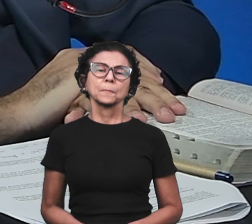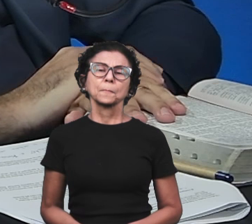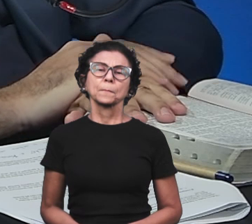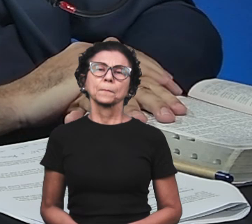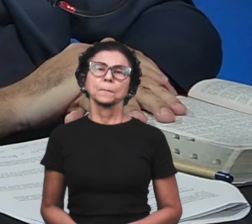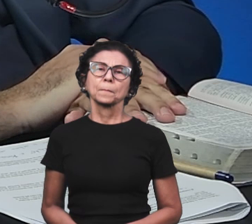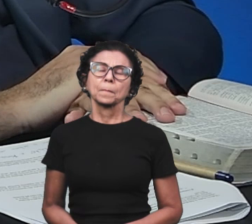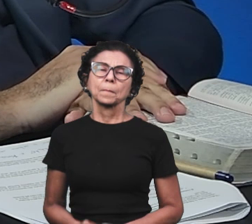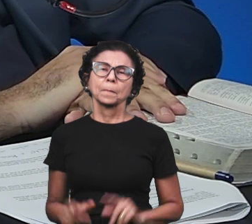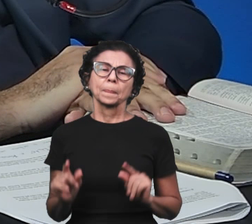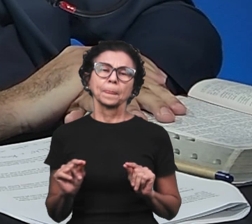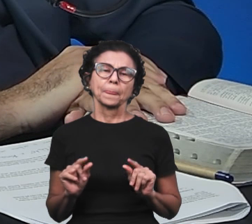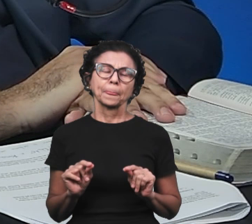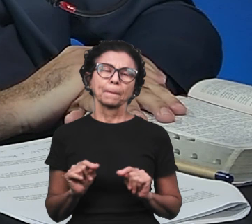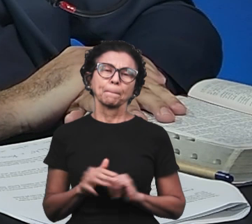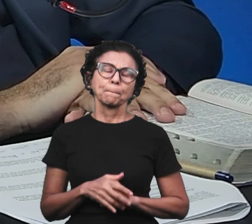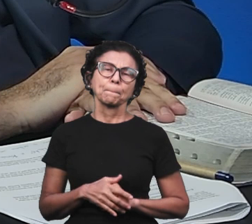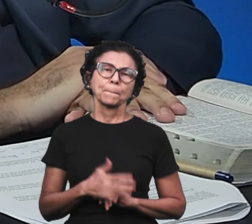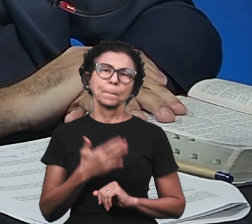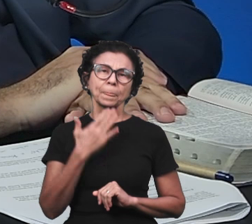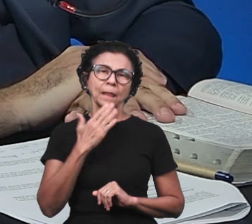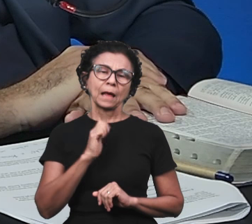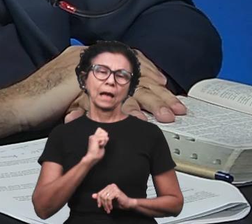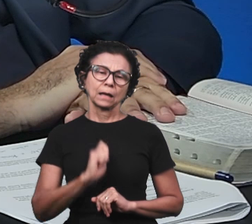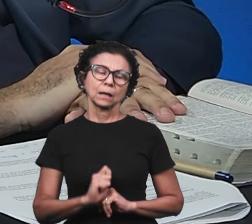que Arão, ele